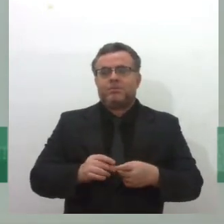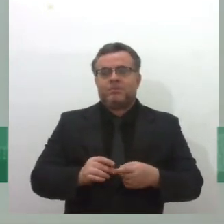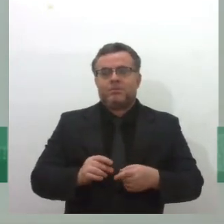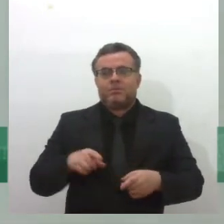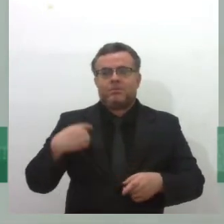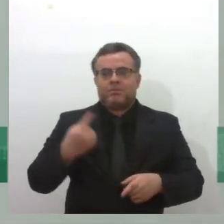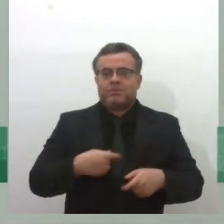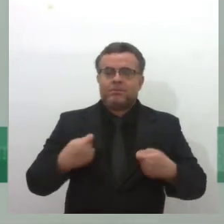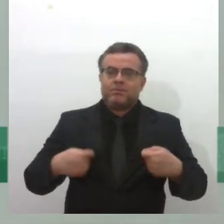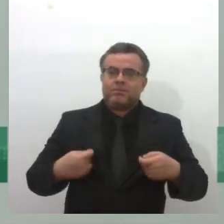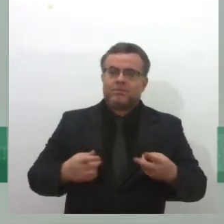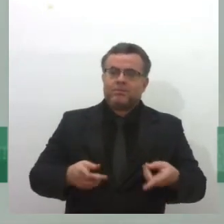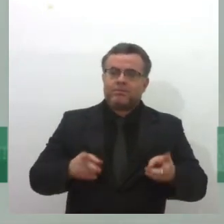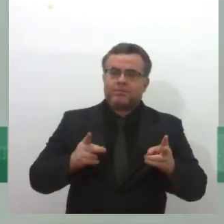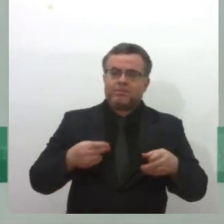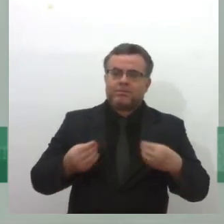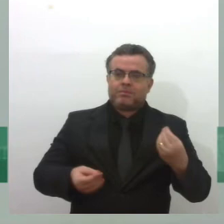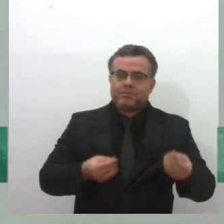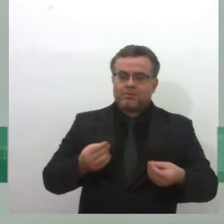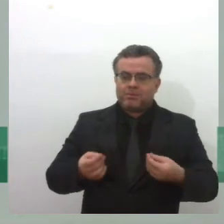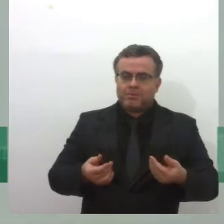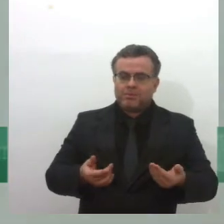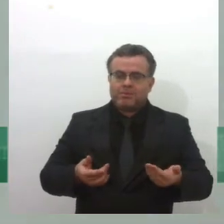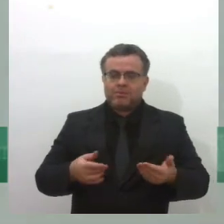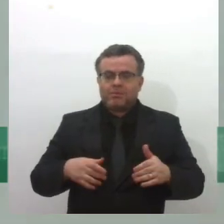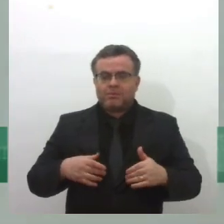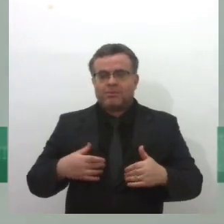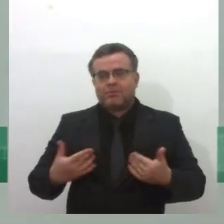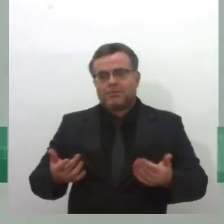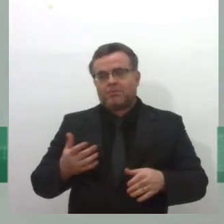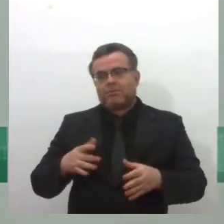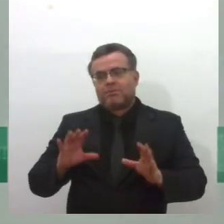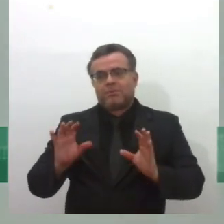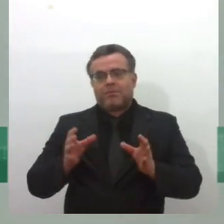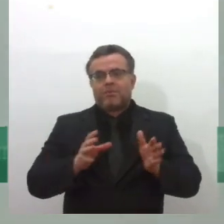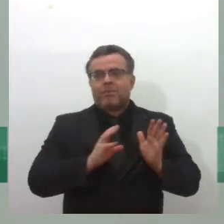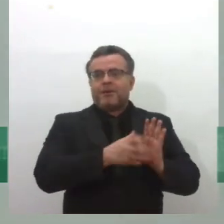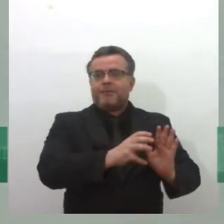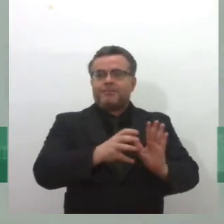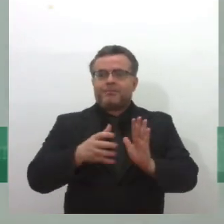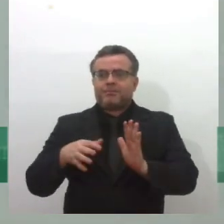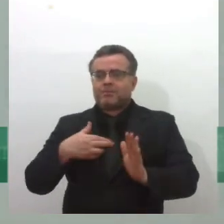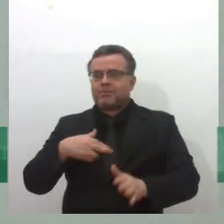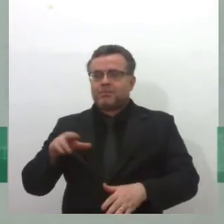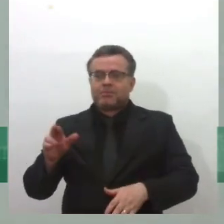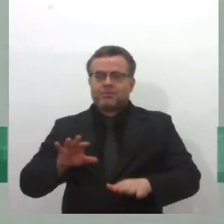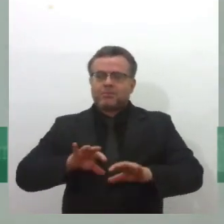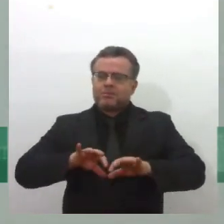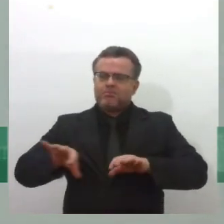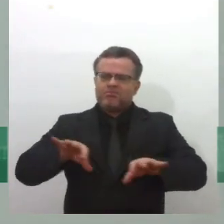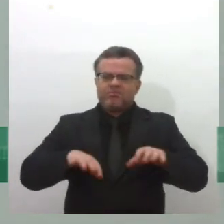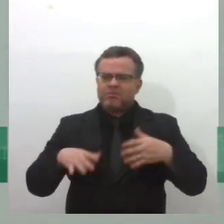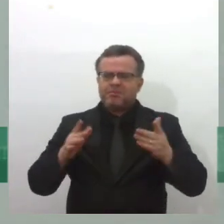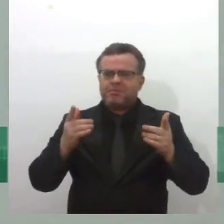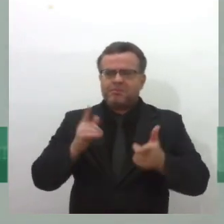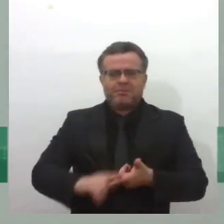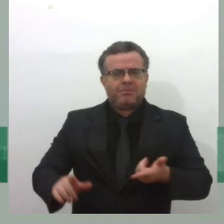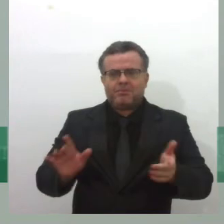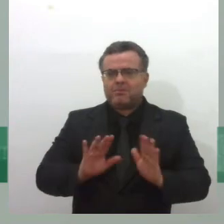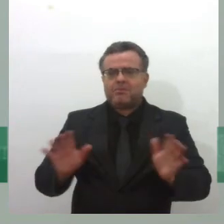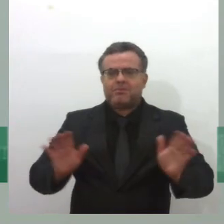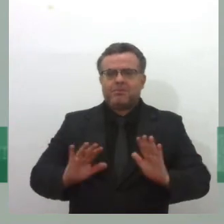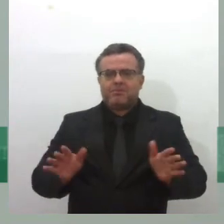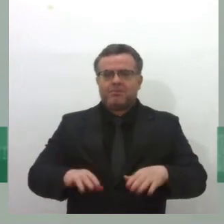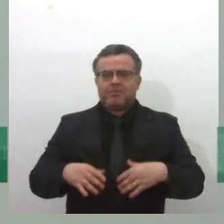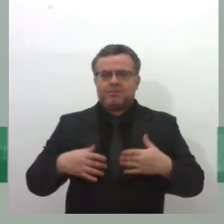que trabalhar para isso. Independente de partido, né, de religião, isso não depende de religião nem